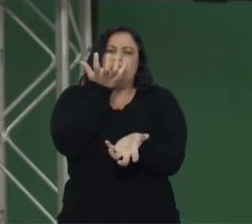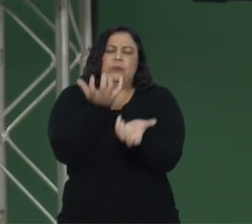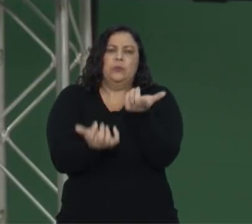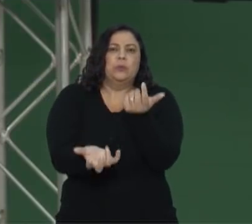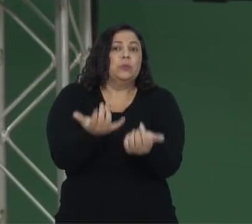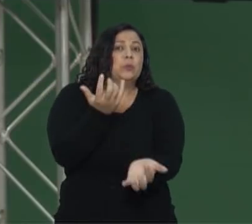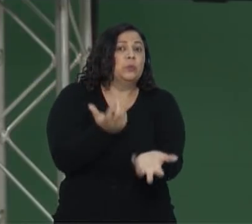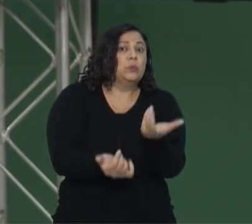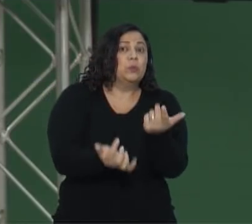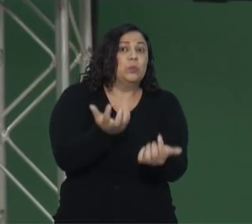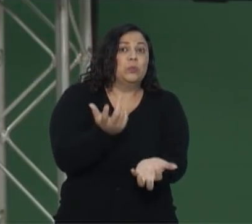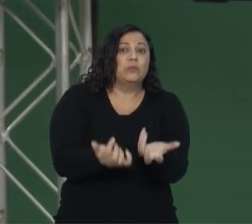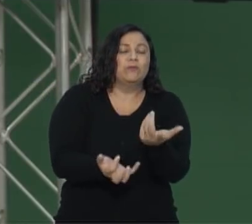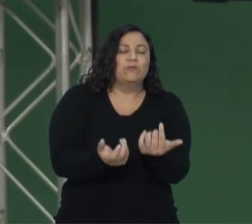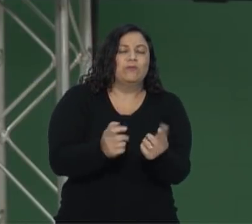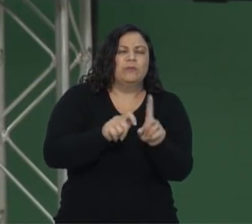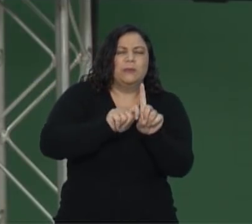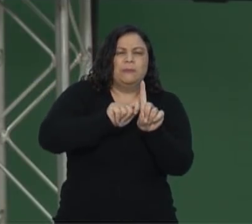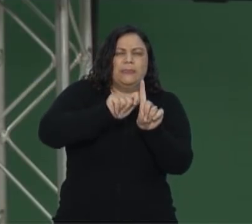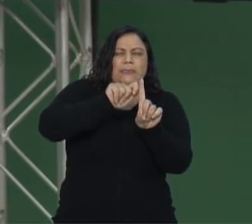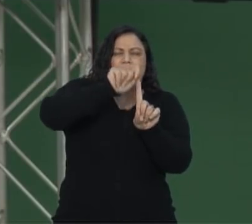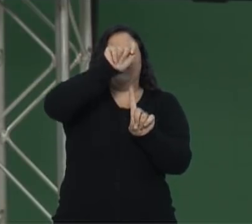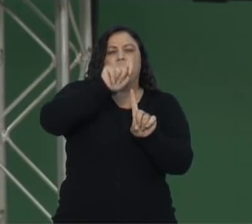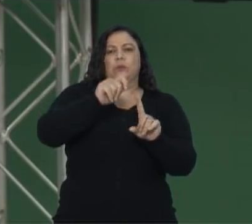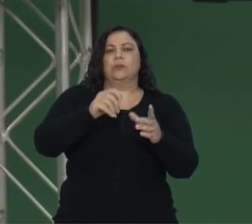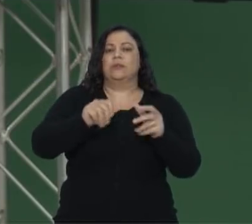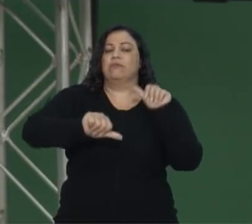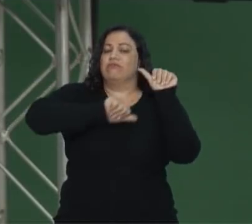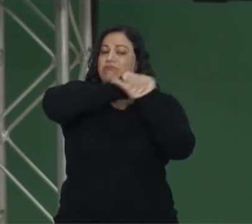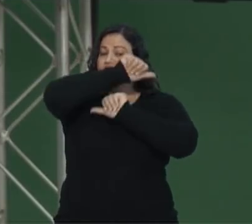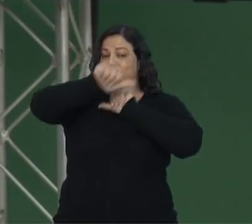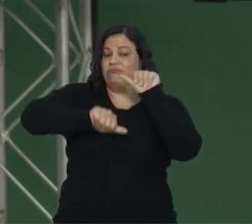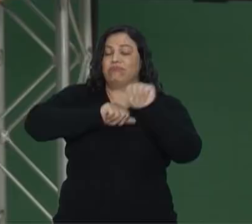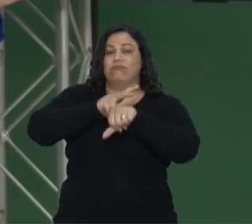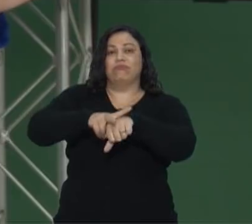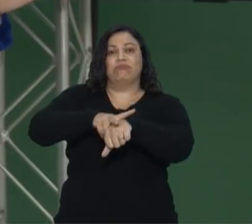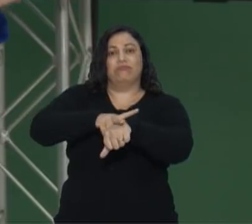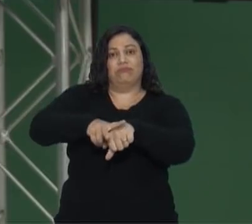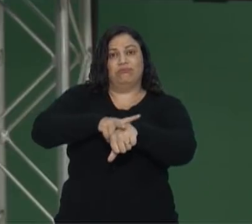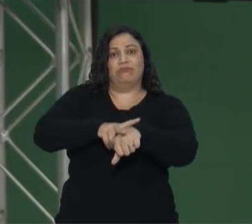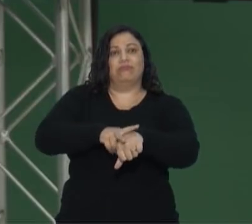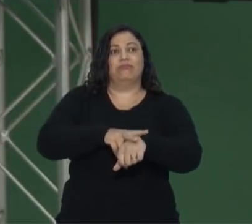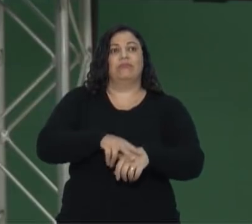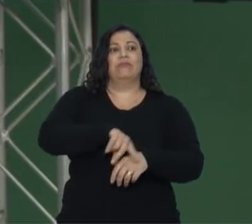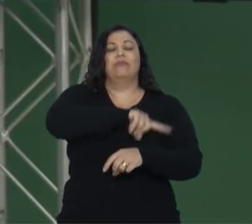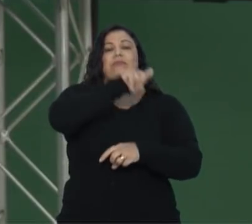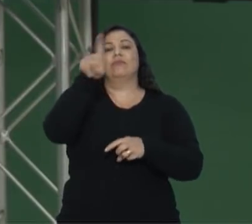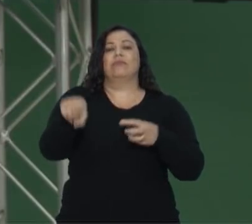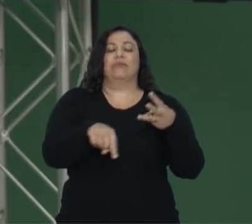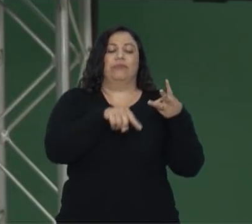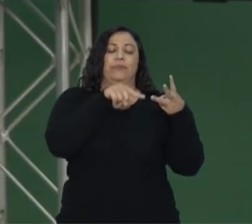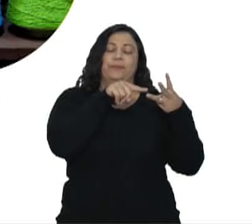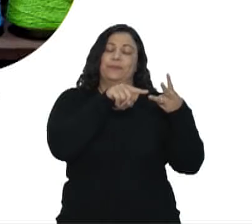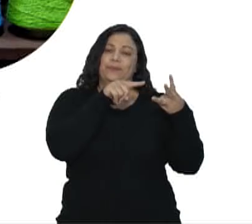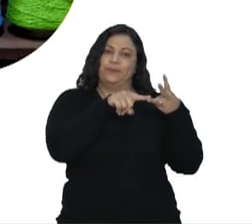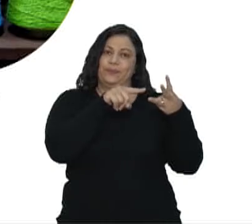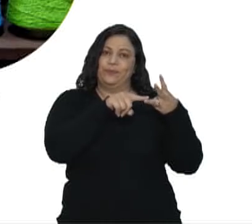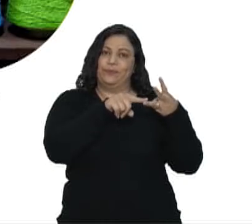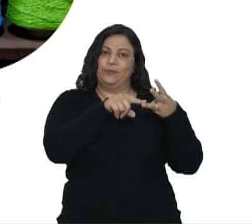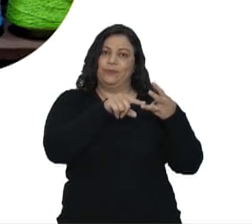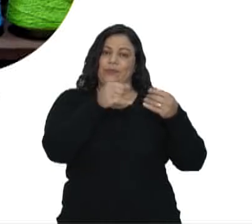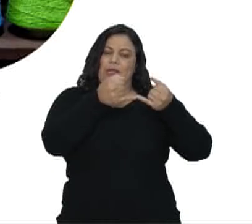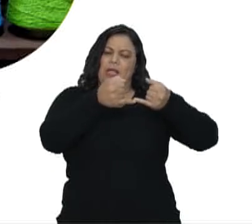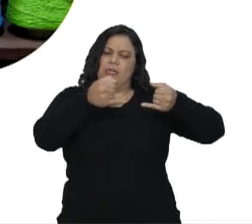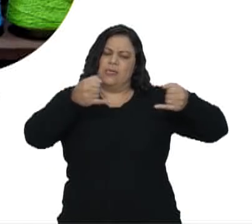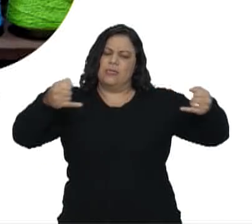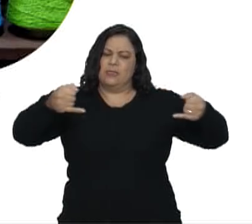nós transformamos no que nós conhecemos por vidro. E um terceiro exemplo são os fios de nylon,